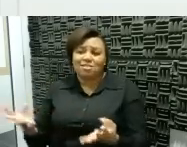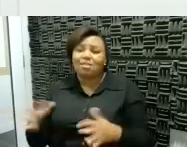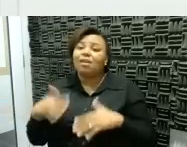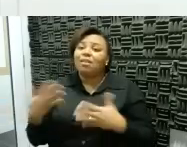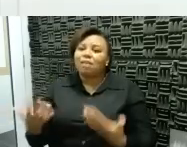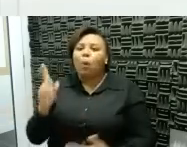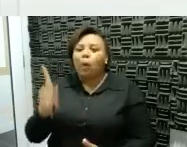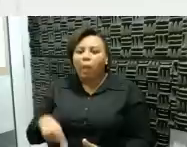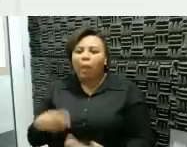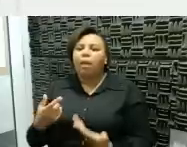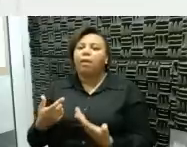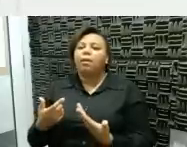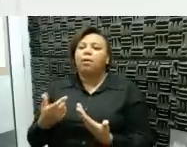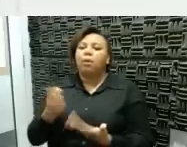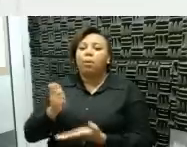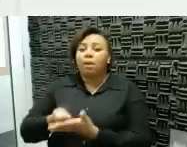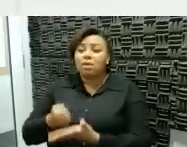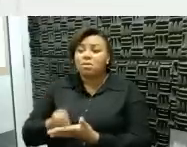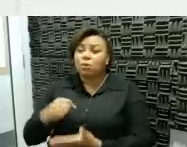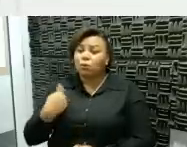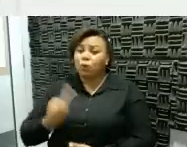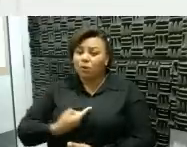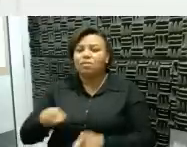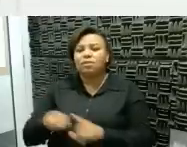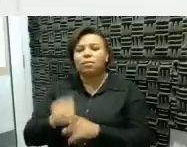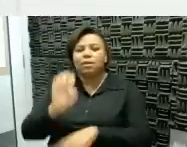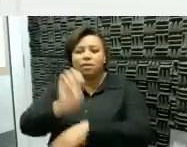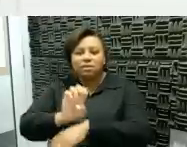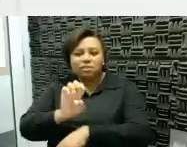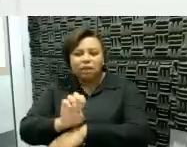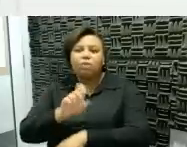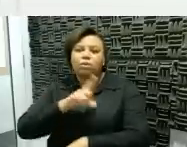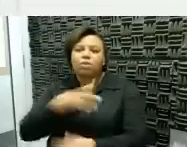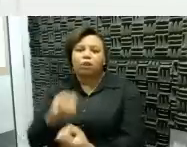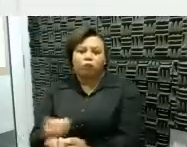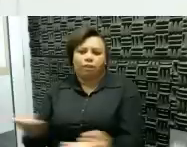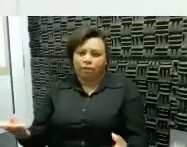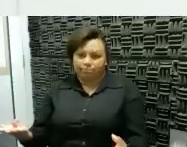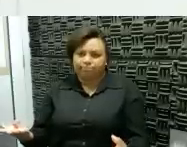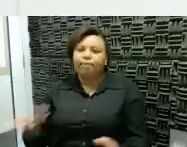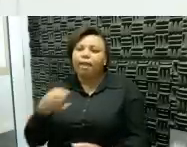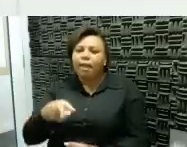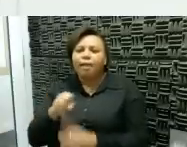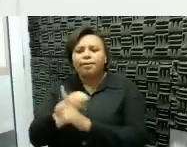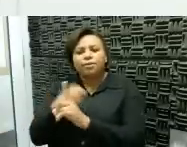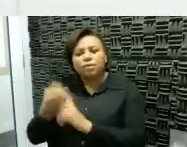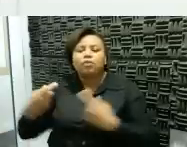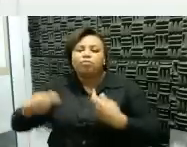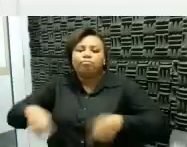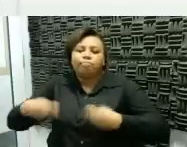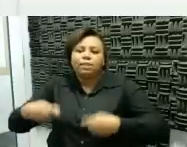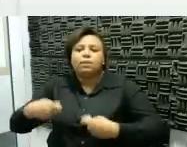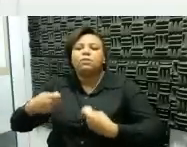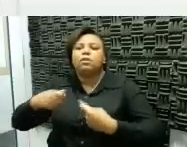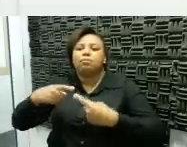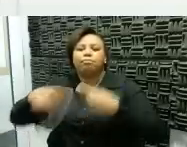Estado que isso seja feito né ou seja essa sociedade precisa Então romper com Essas barreiras para que a